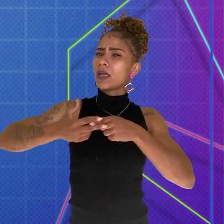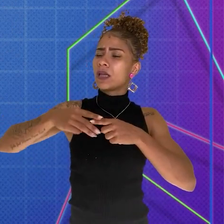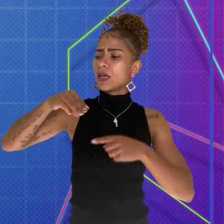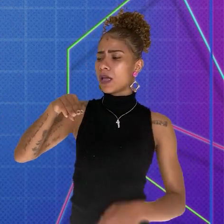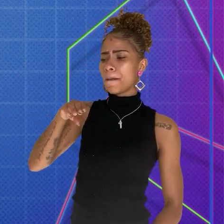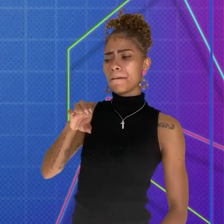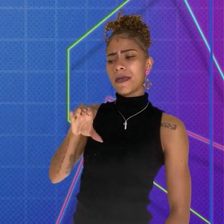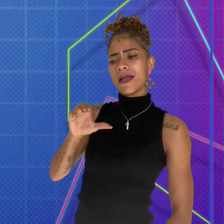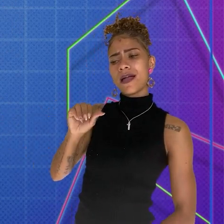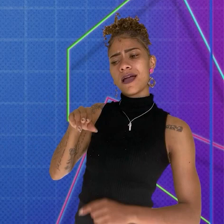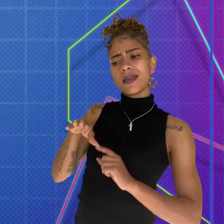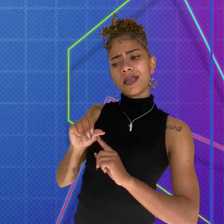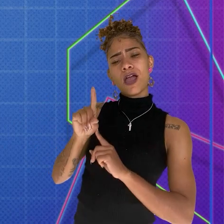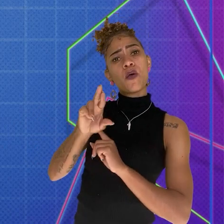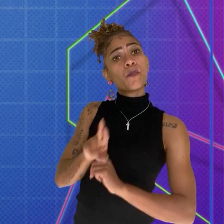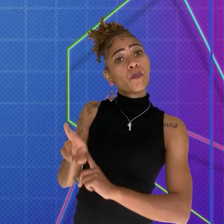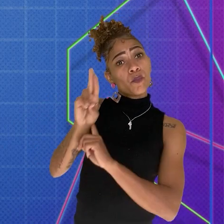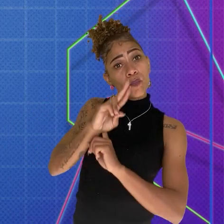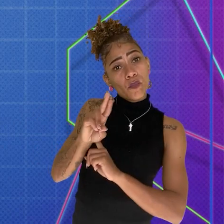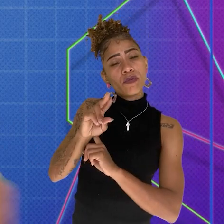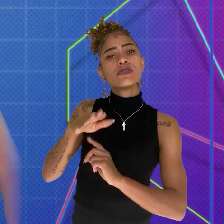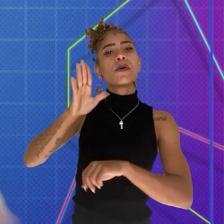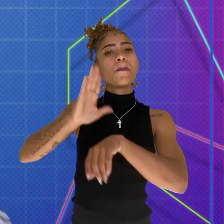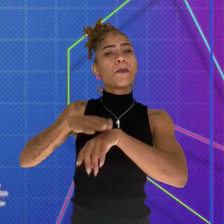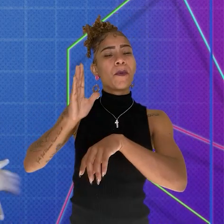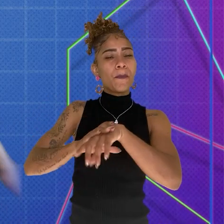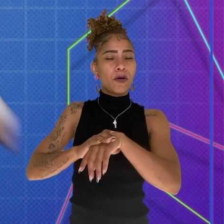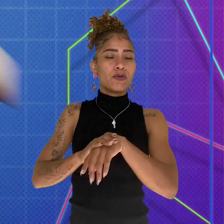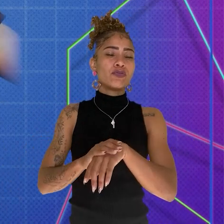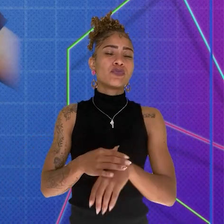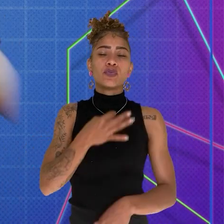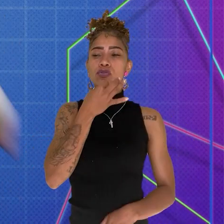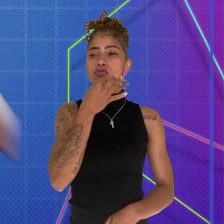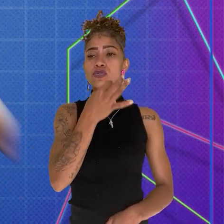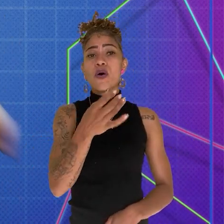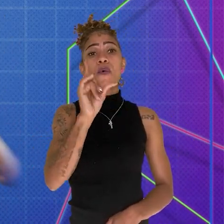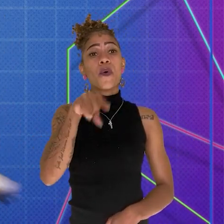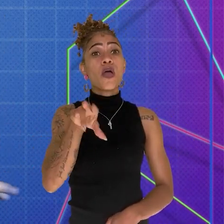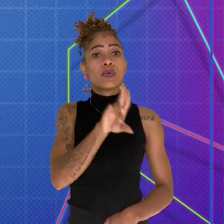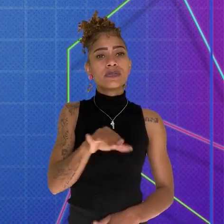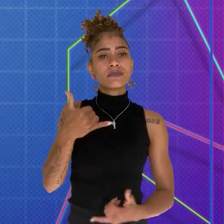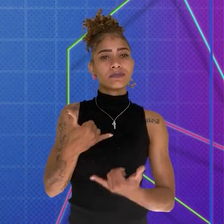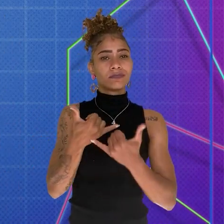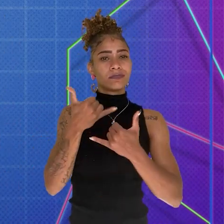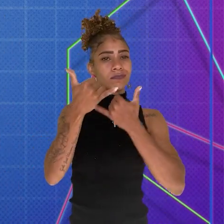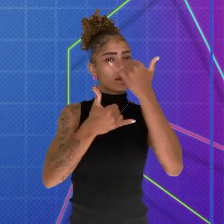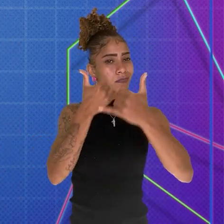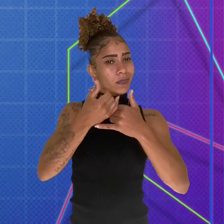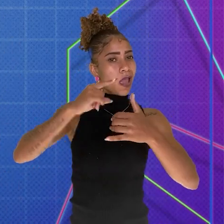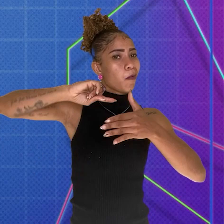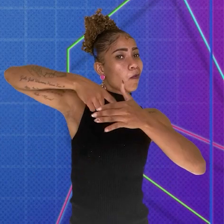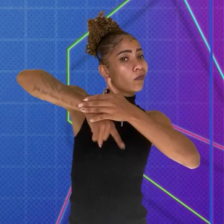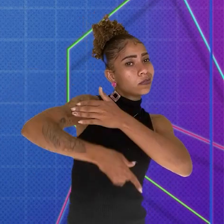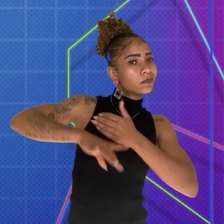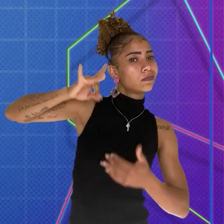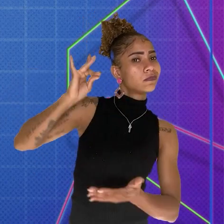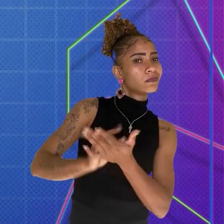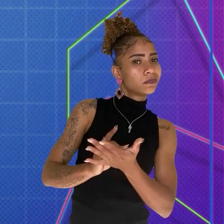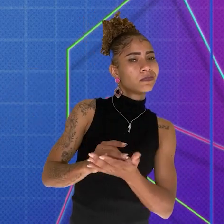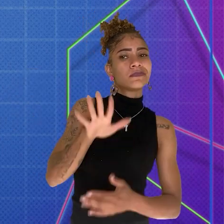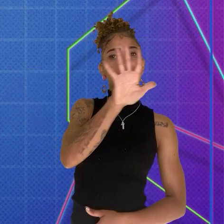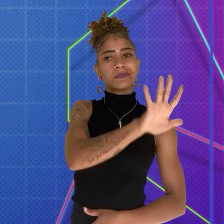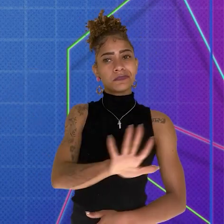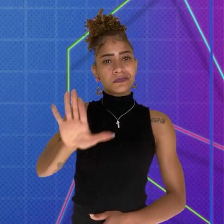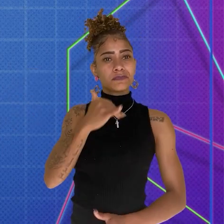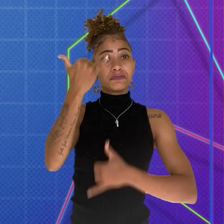Mecânica. O uso do som é uma parte fundamental na mecânica de muitos jogos, pois pode adicionar profundidade e realismo ao ambiente